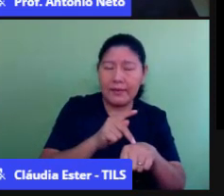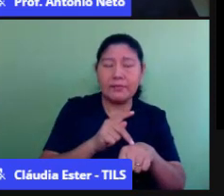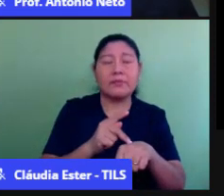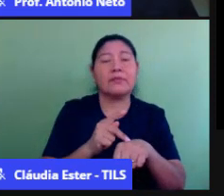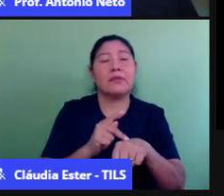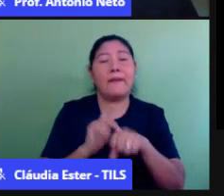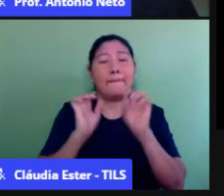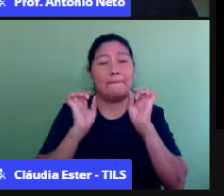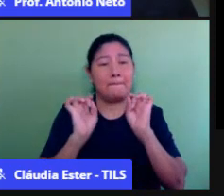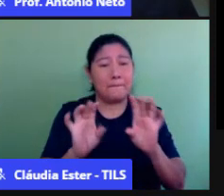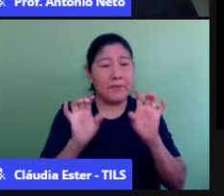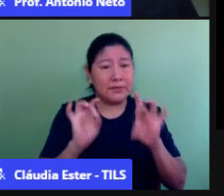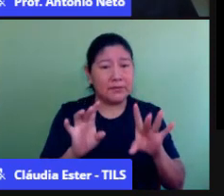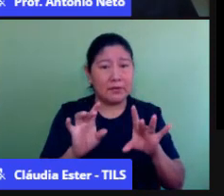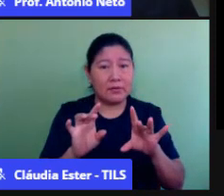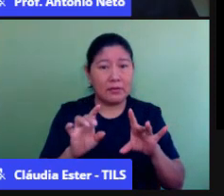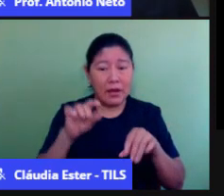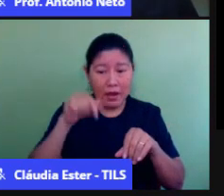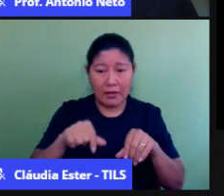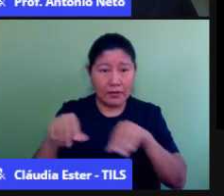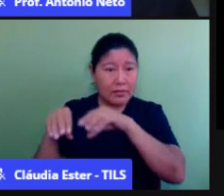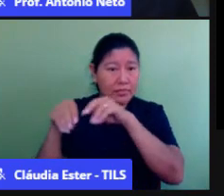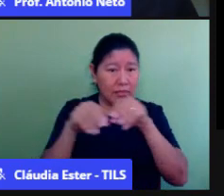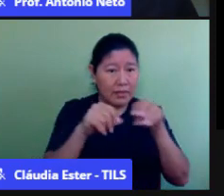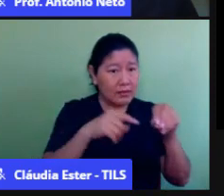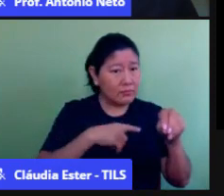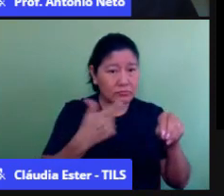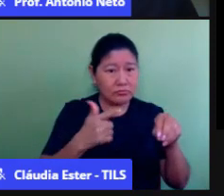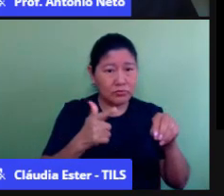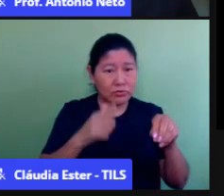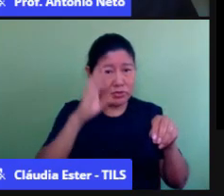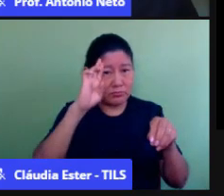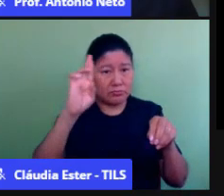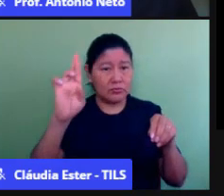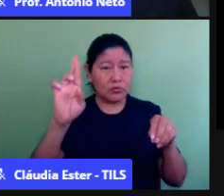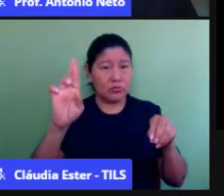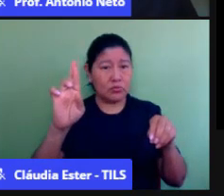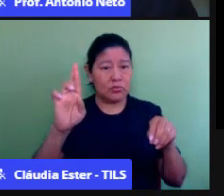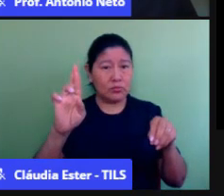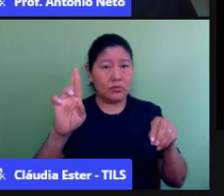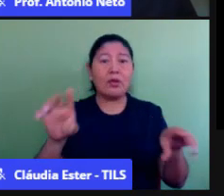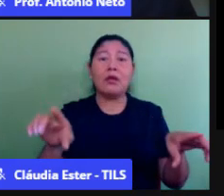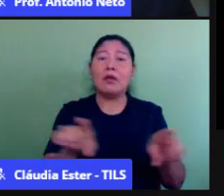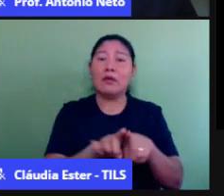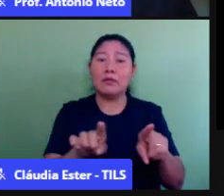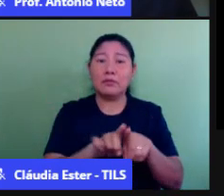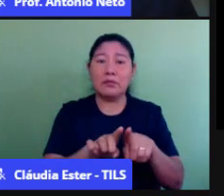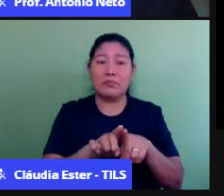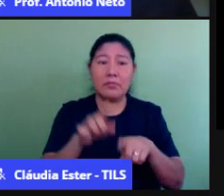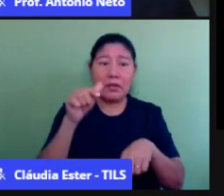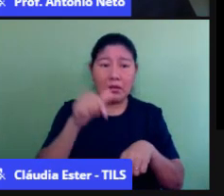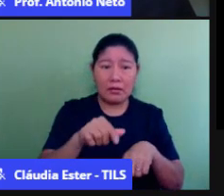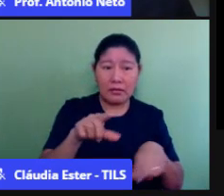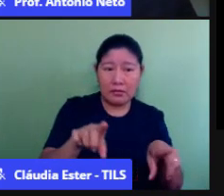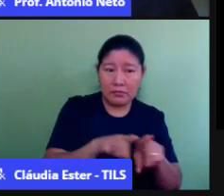não tinham donos, né? Tínhamos também a questão do gado, que na época dos jesuítas começaram a